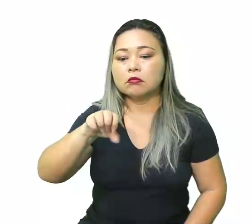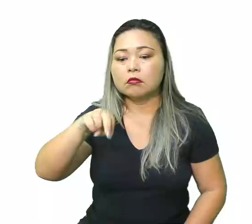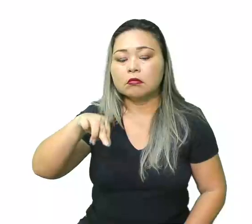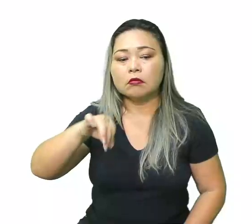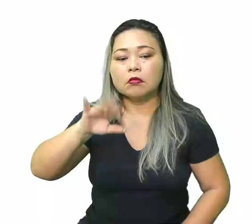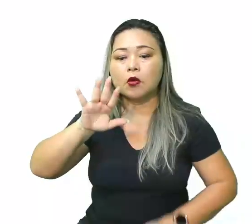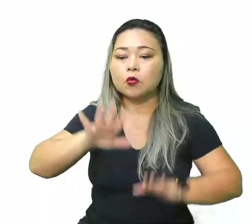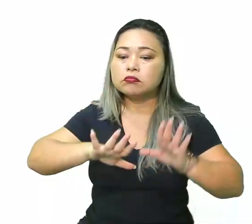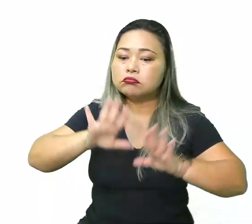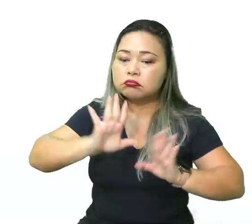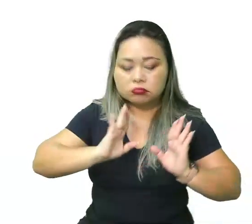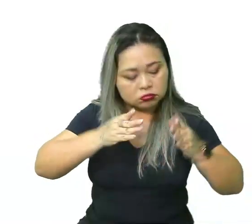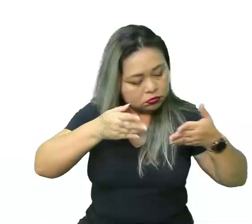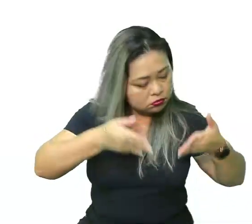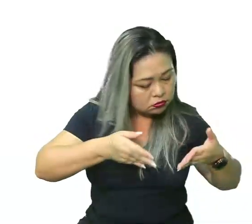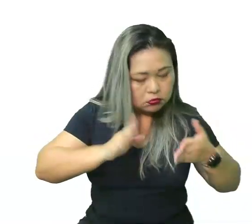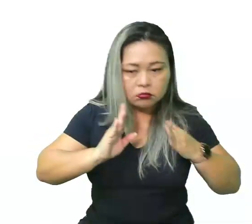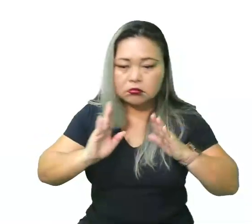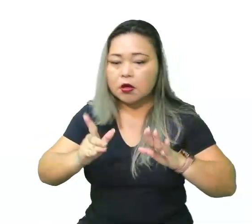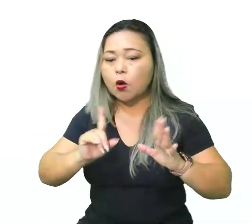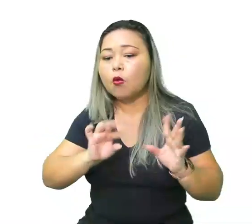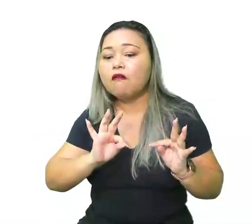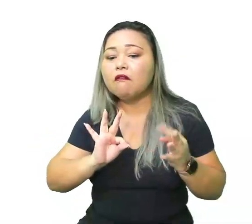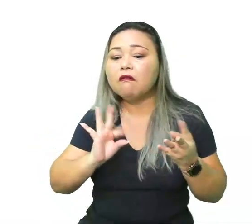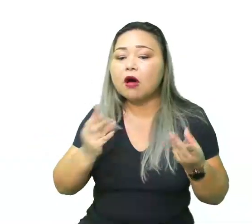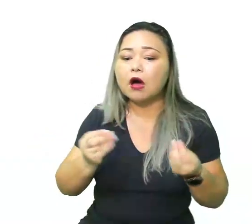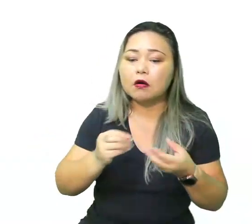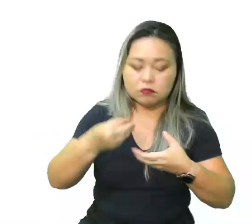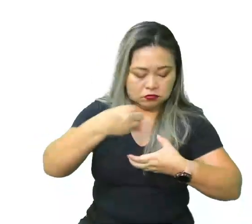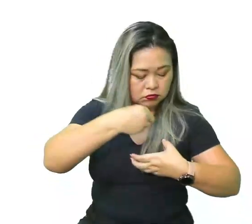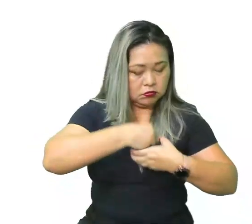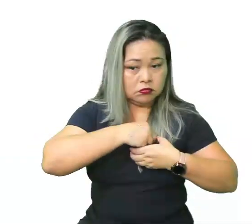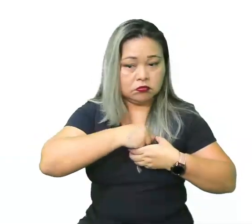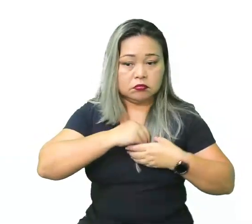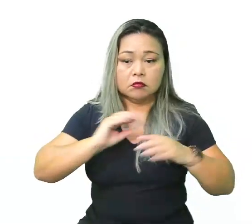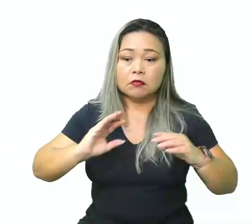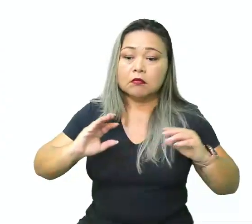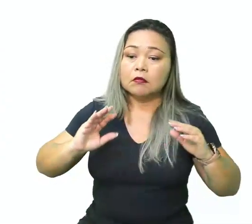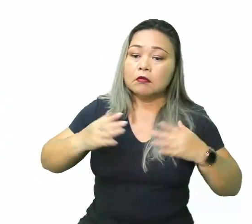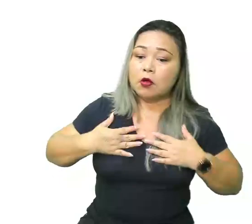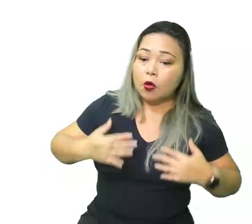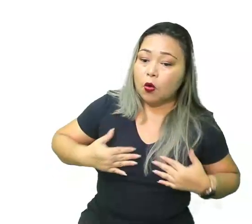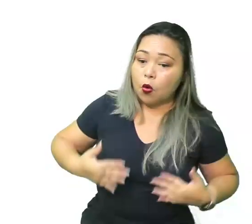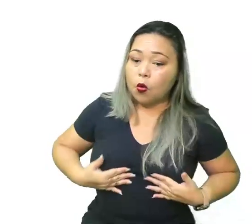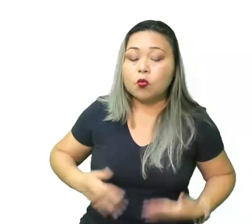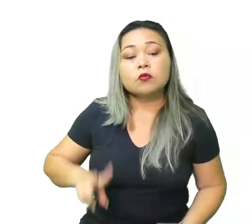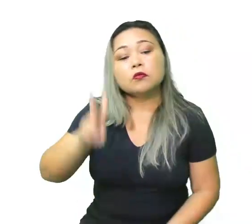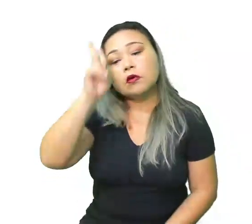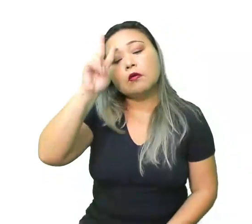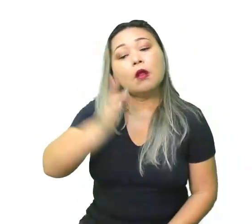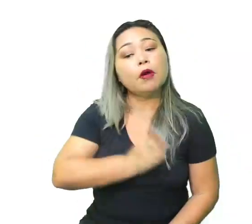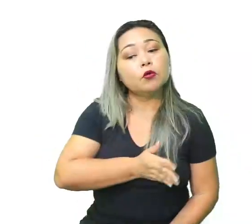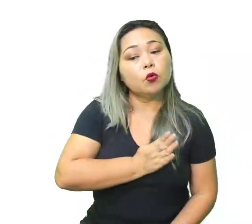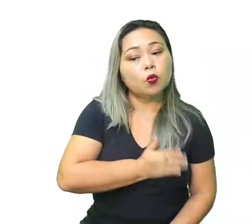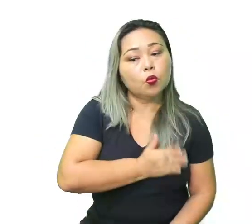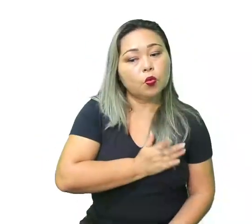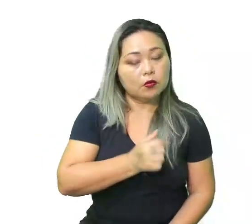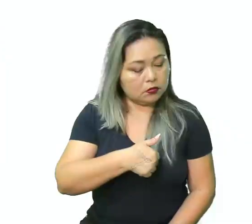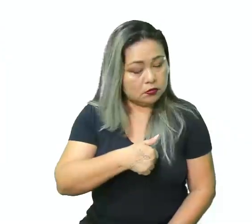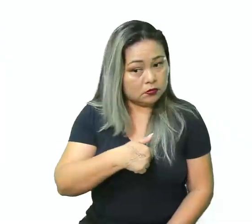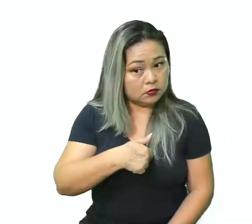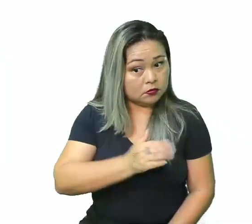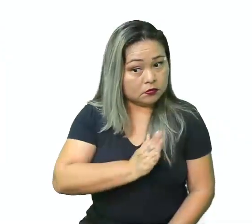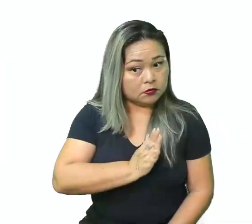sobre algumas dessas funcionalidades. Nós temos vários órgãos dentro do nosso corpo. E aí a gente pode lembrar do coração, que vai